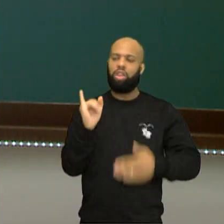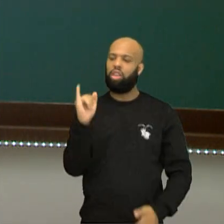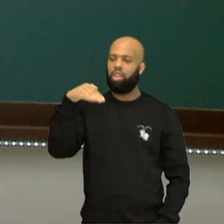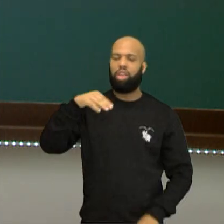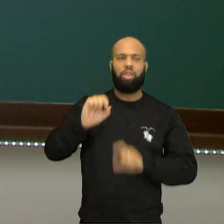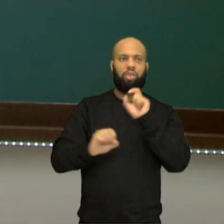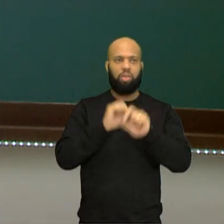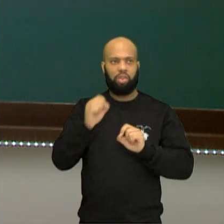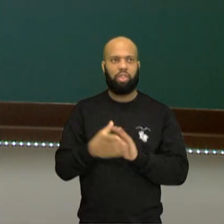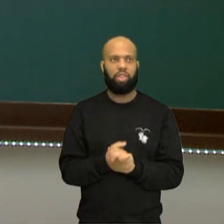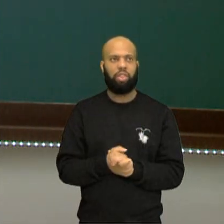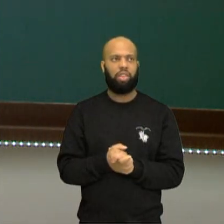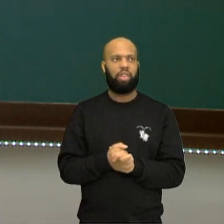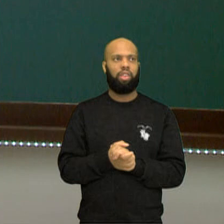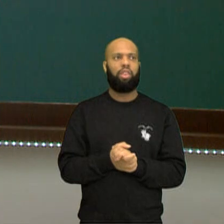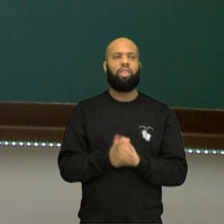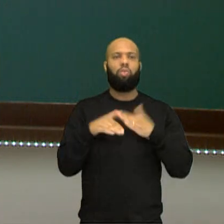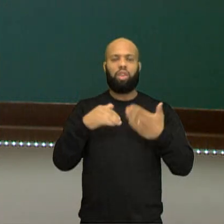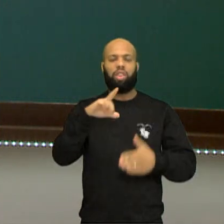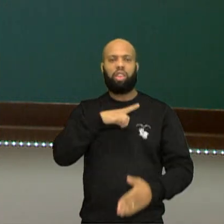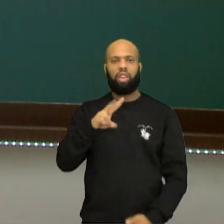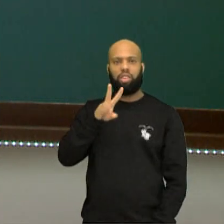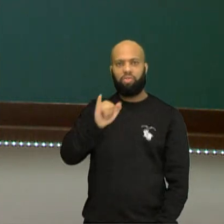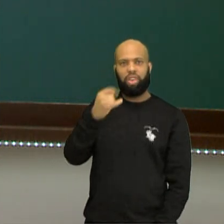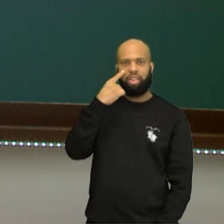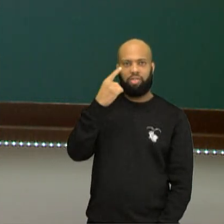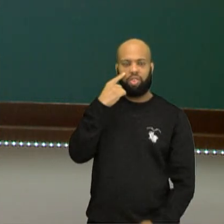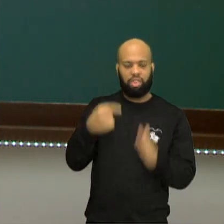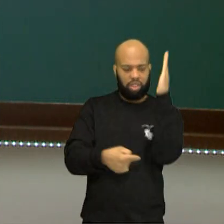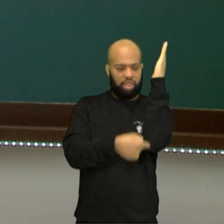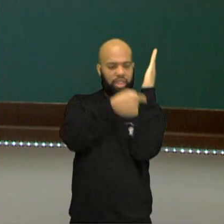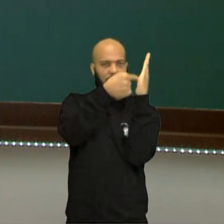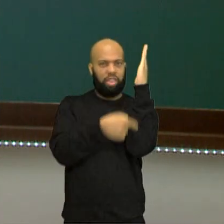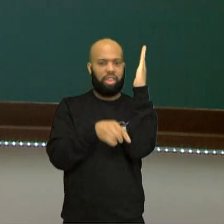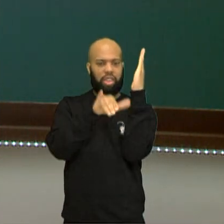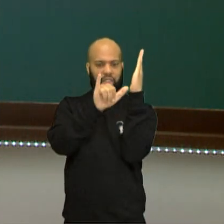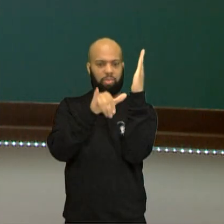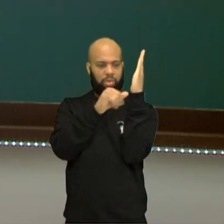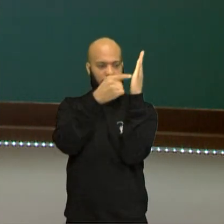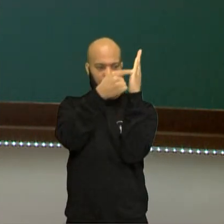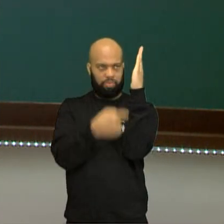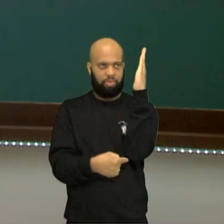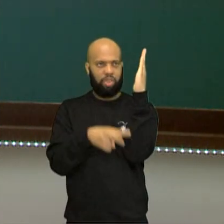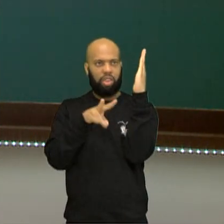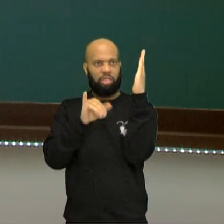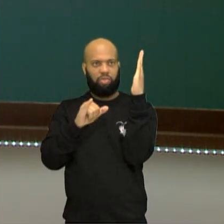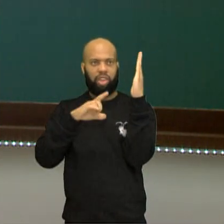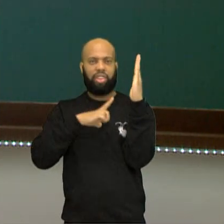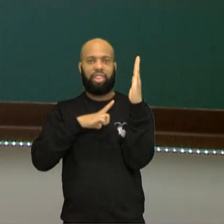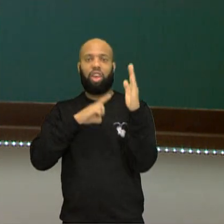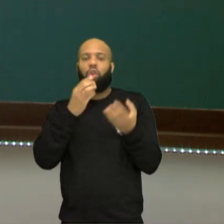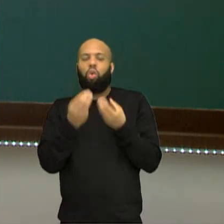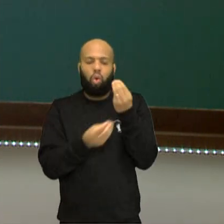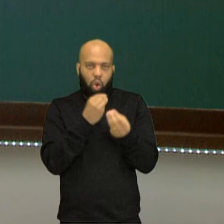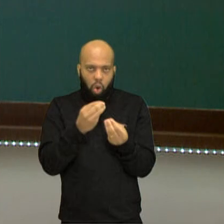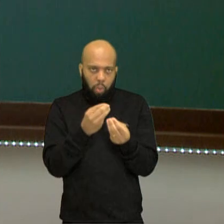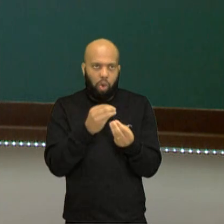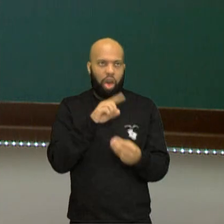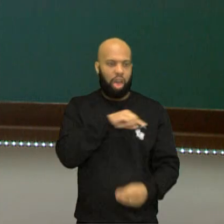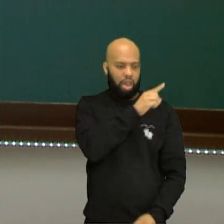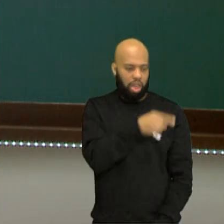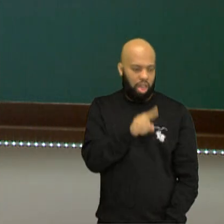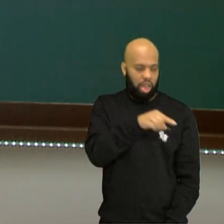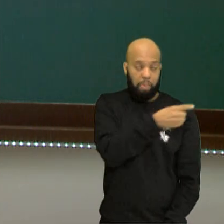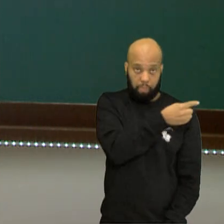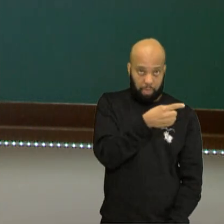é você vai olhar no eixo y. Então, existirá aí de menos infinito até